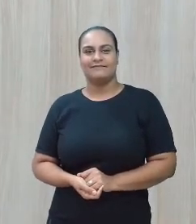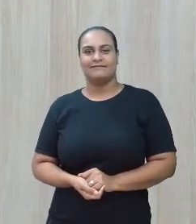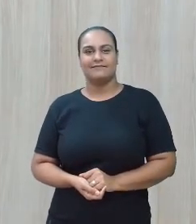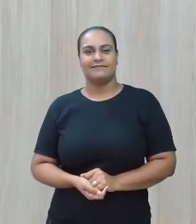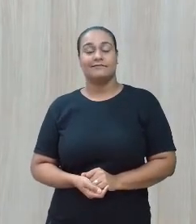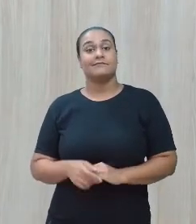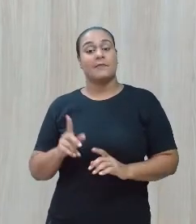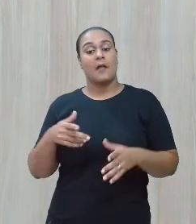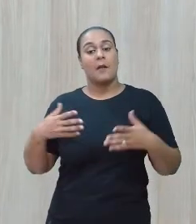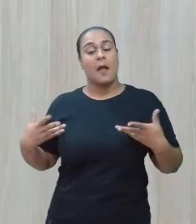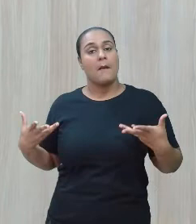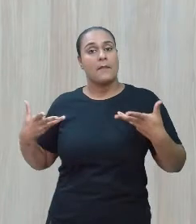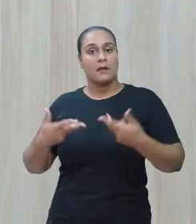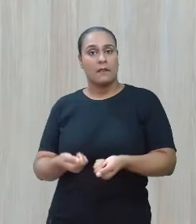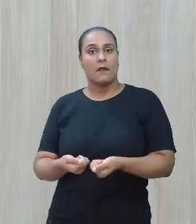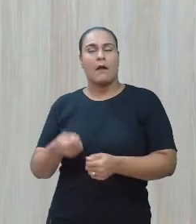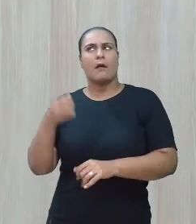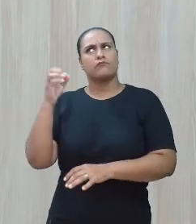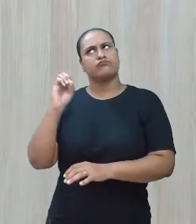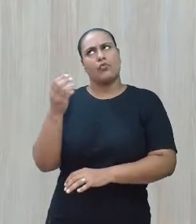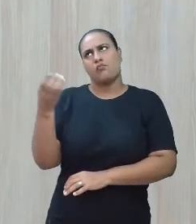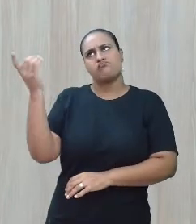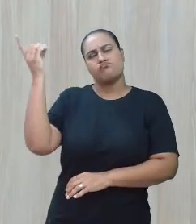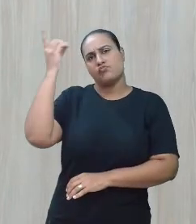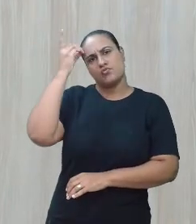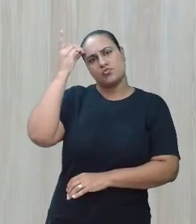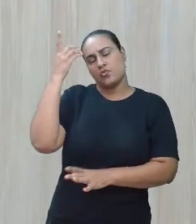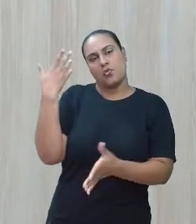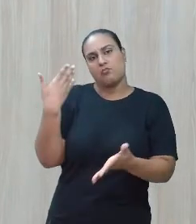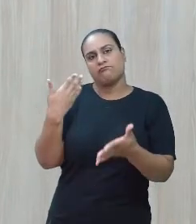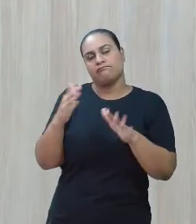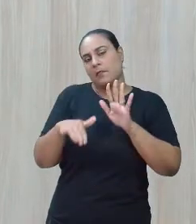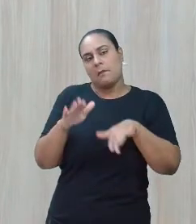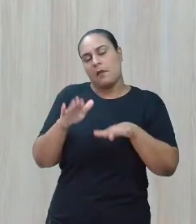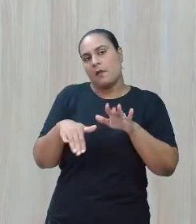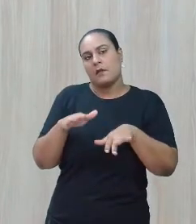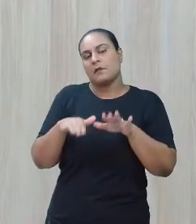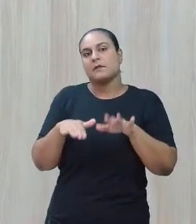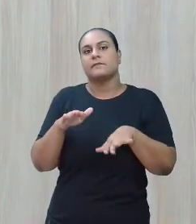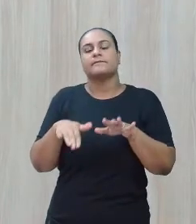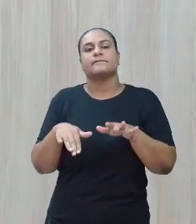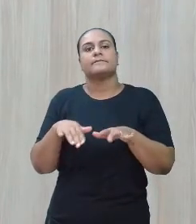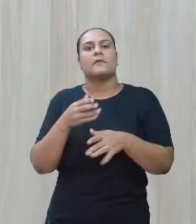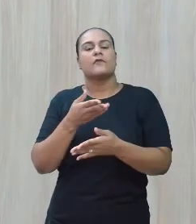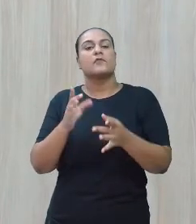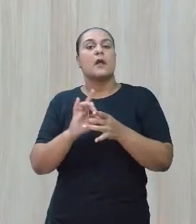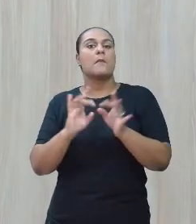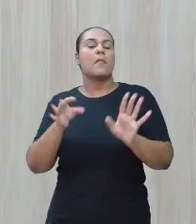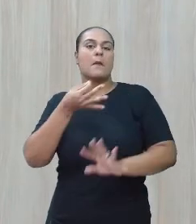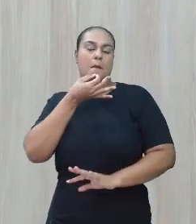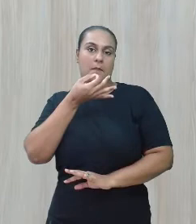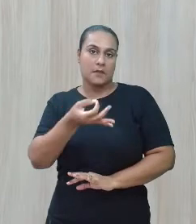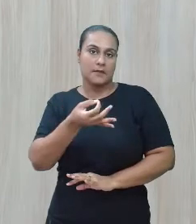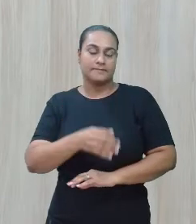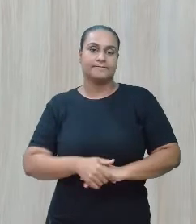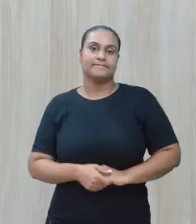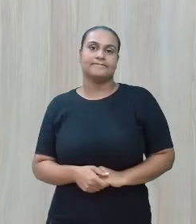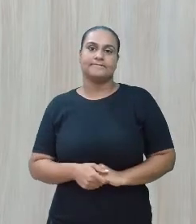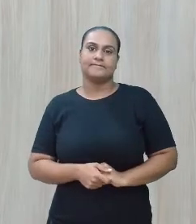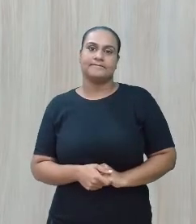Uma habilidade ou um dom, como você achar que deve falar, né? Você tem essa liberdade e eu posso falar isso para